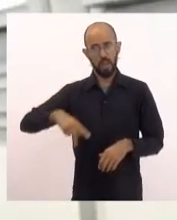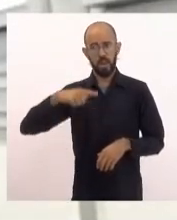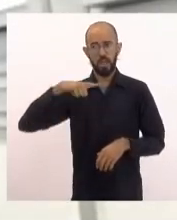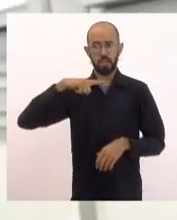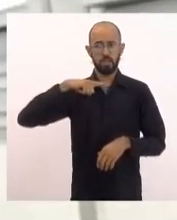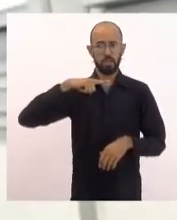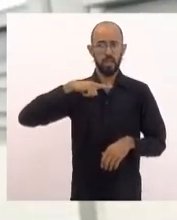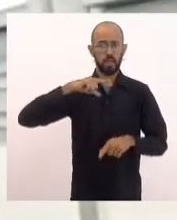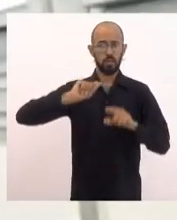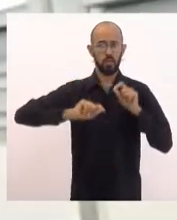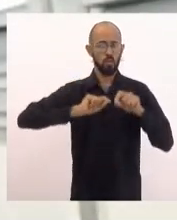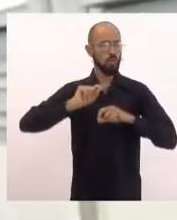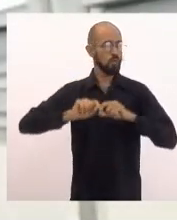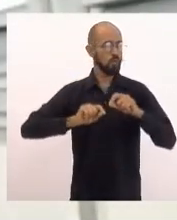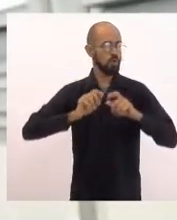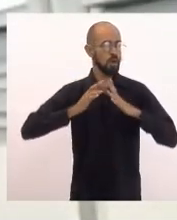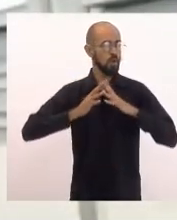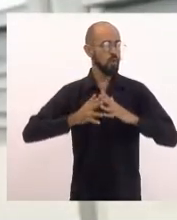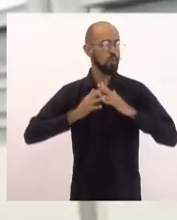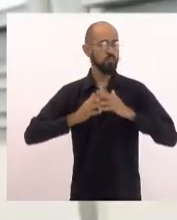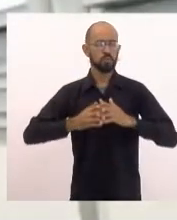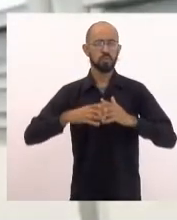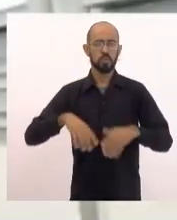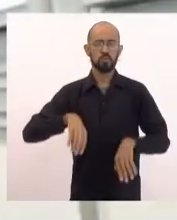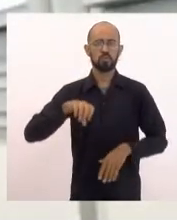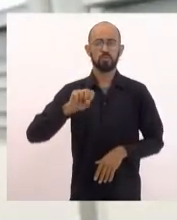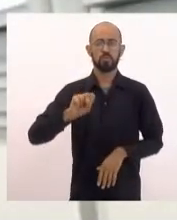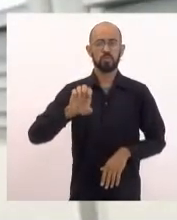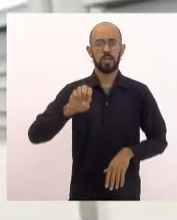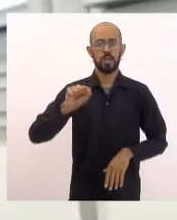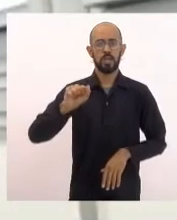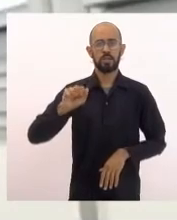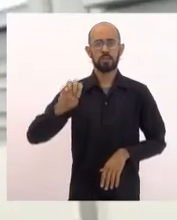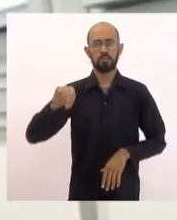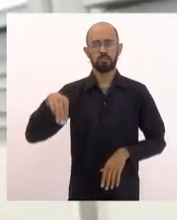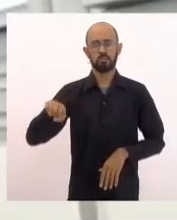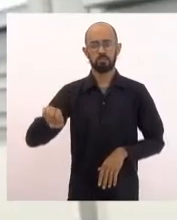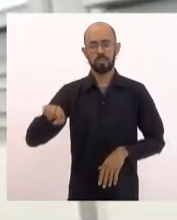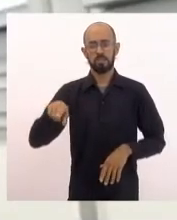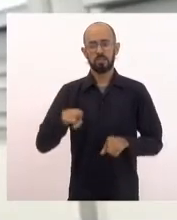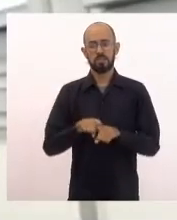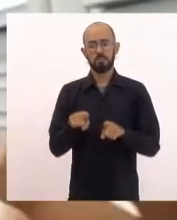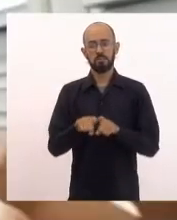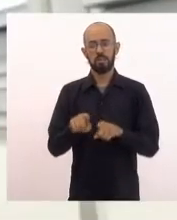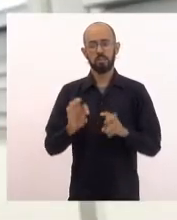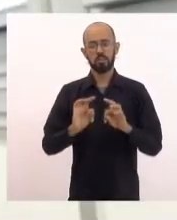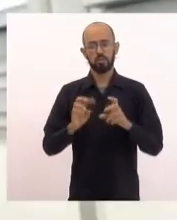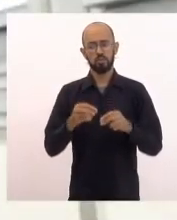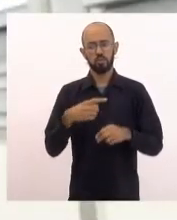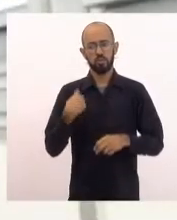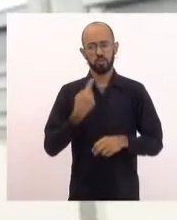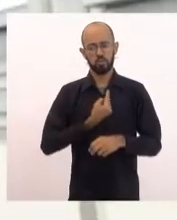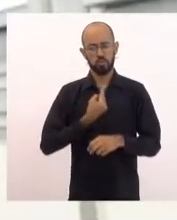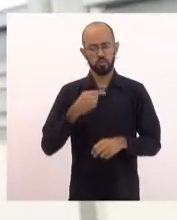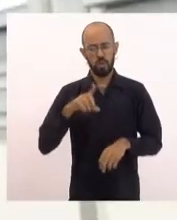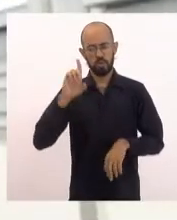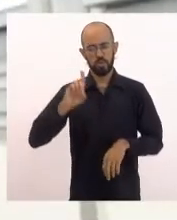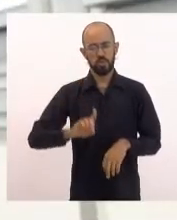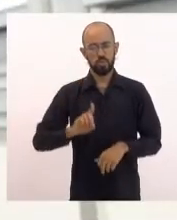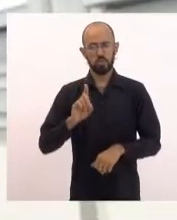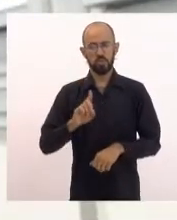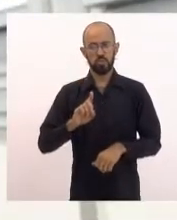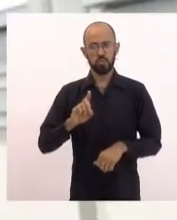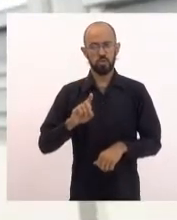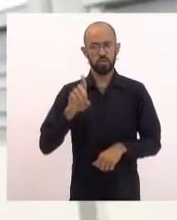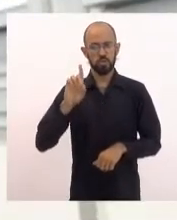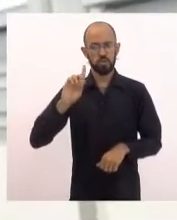obviamente, diretamente com a história do CEASME e que se confunde com a nossa história, defensores e defensoras de direitos humanos desse Estado. Então,